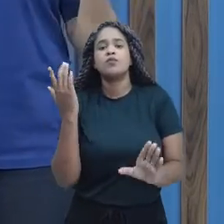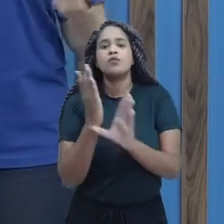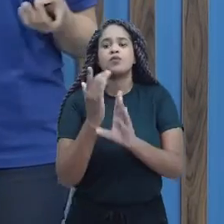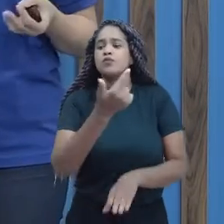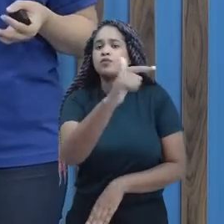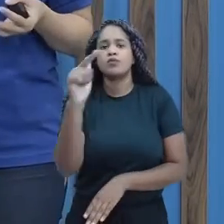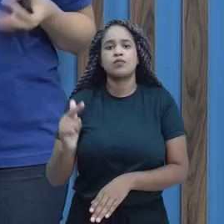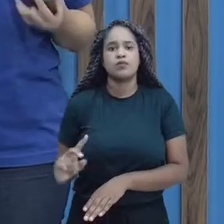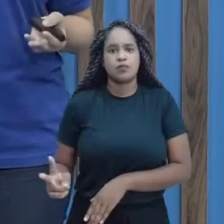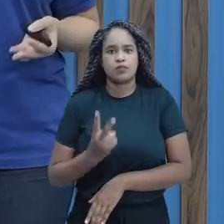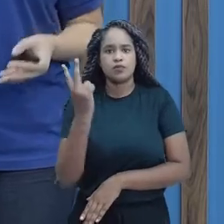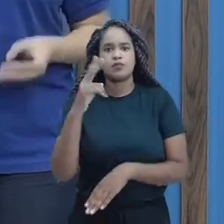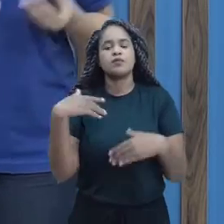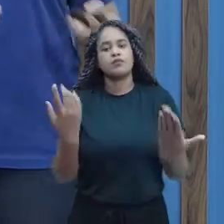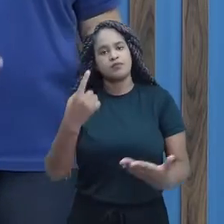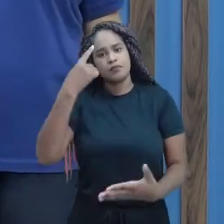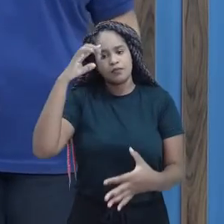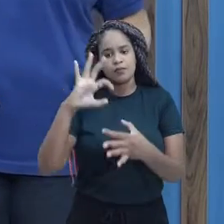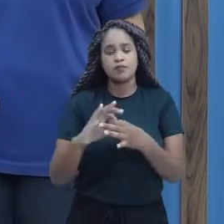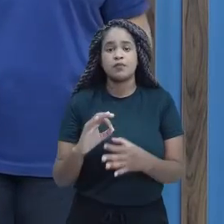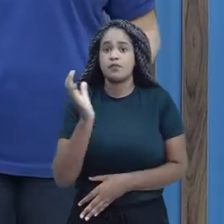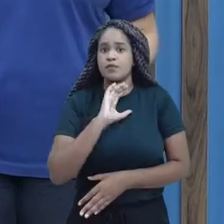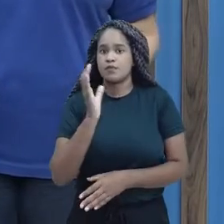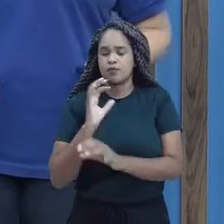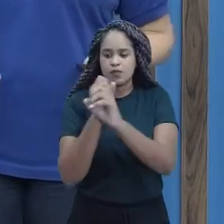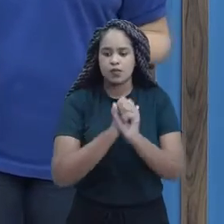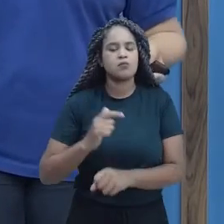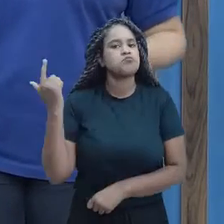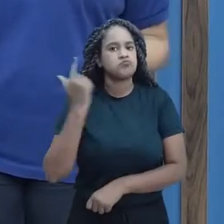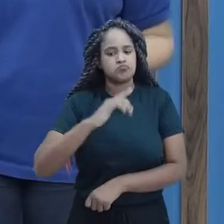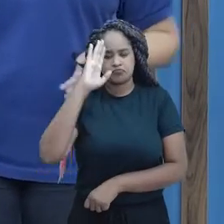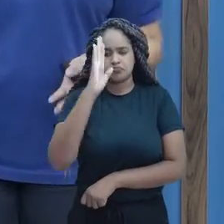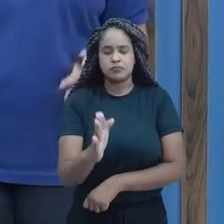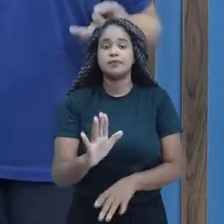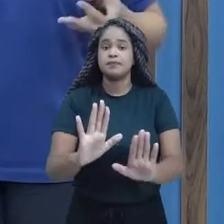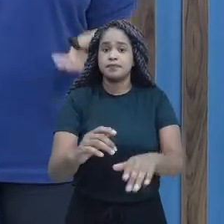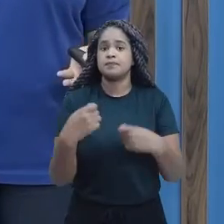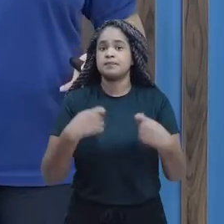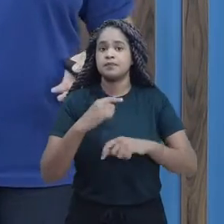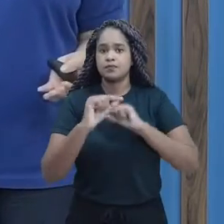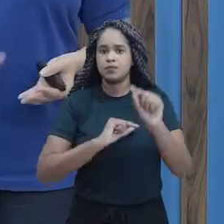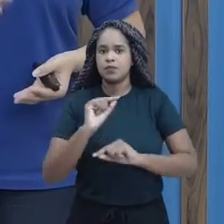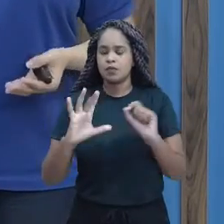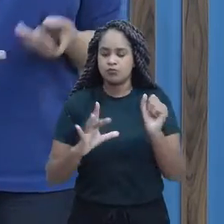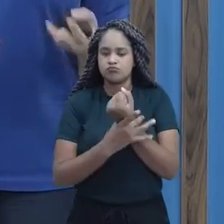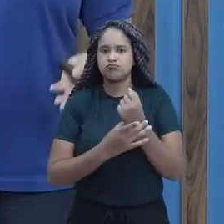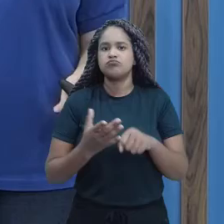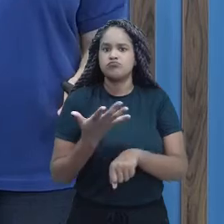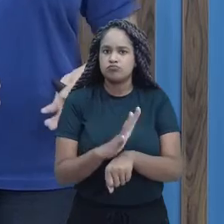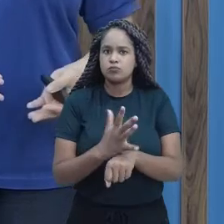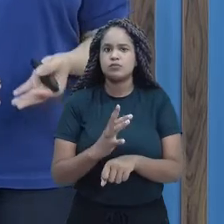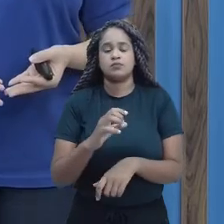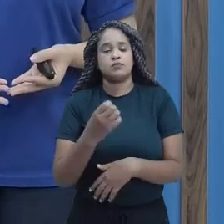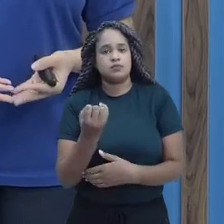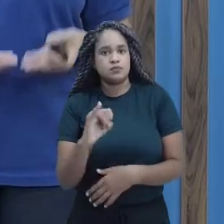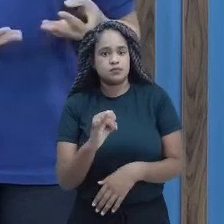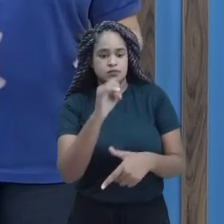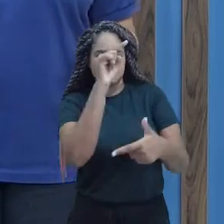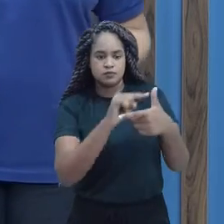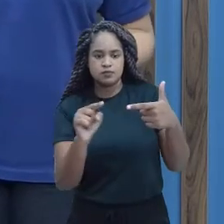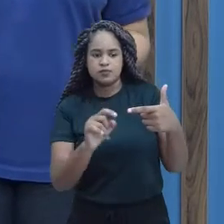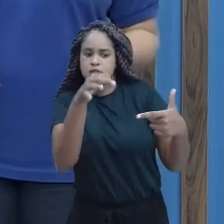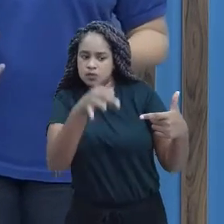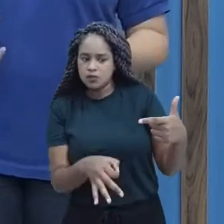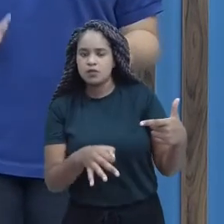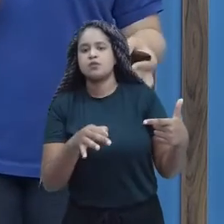esse processo lógico ajuda a velocidade desse cálculo, né? Claro que você precisa ter confiança que aquelas divisões que você fez